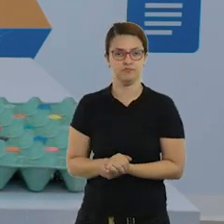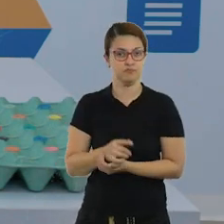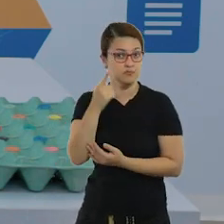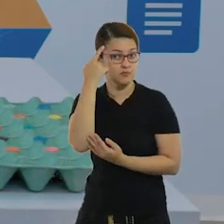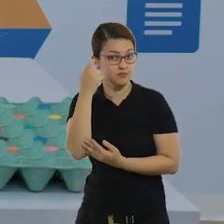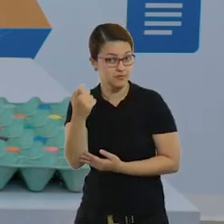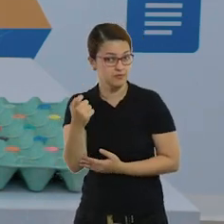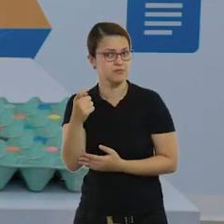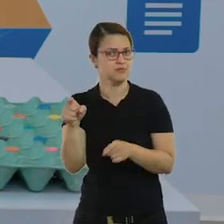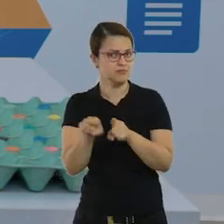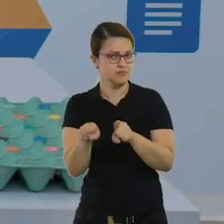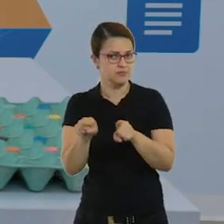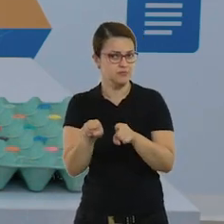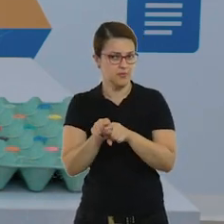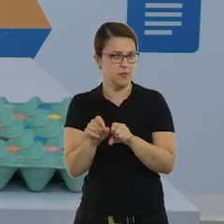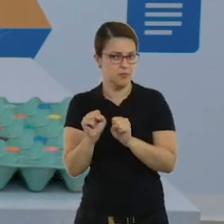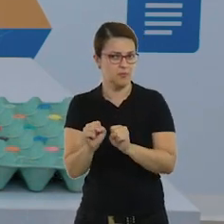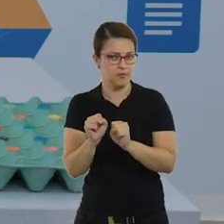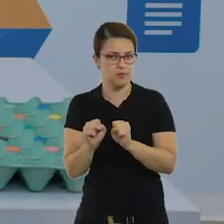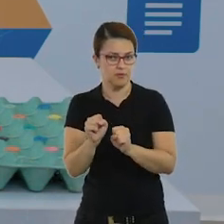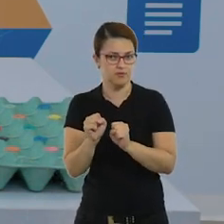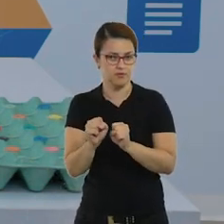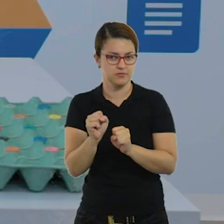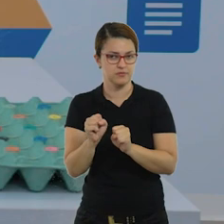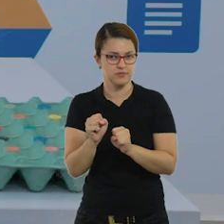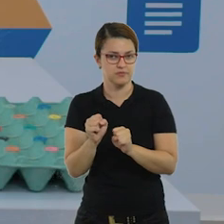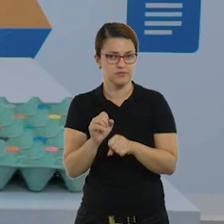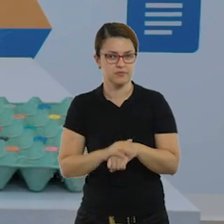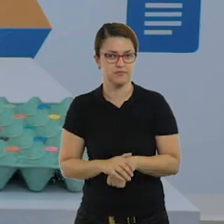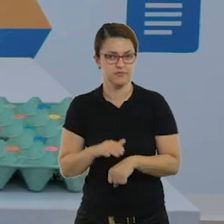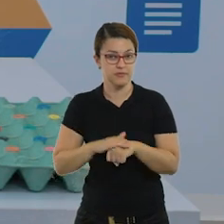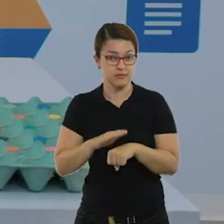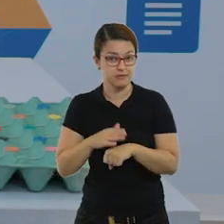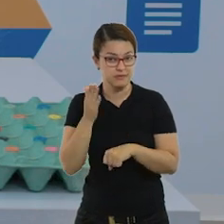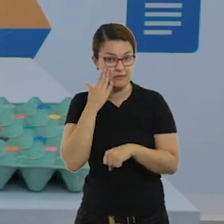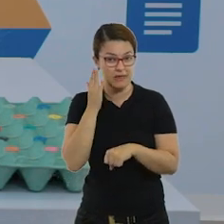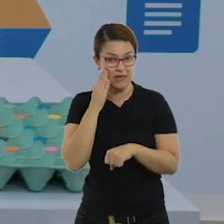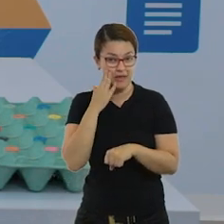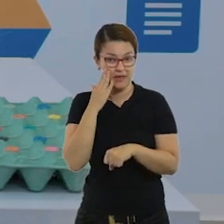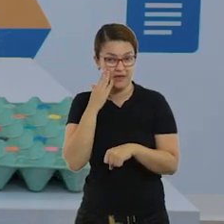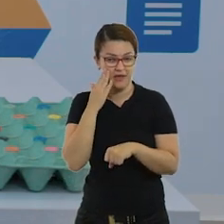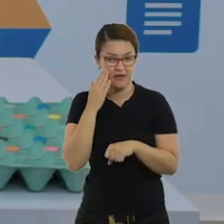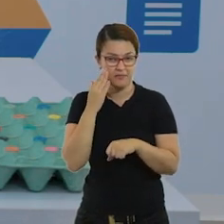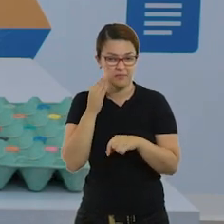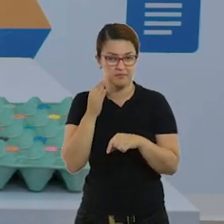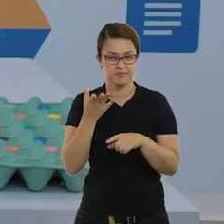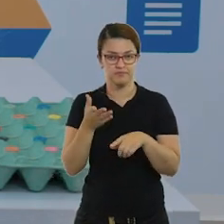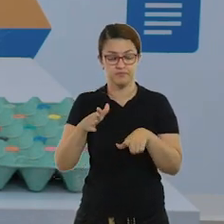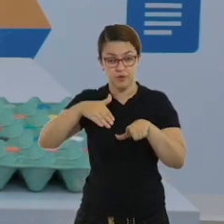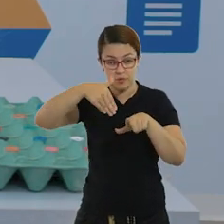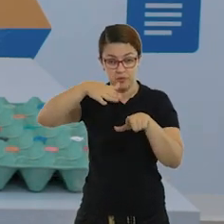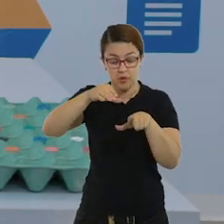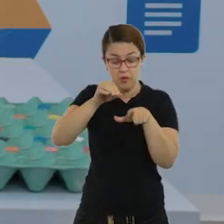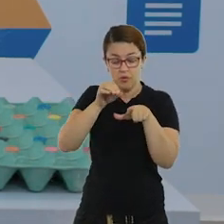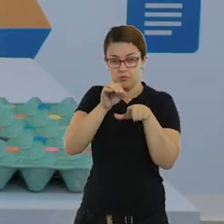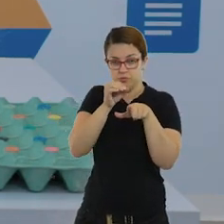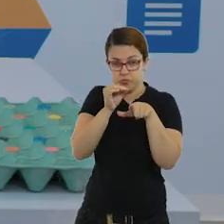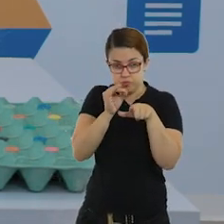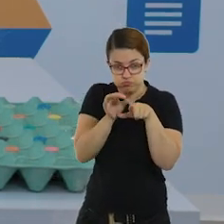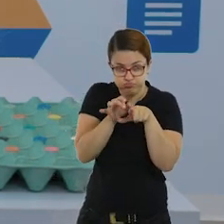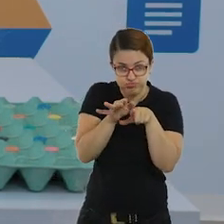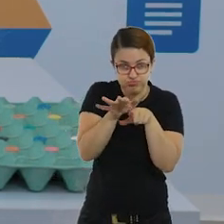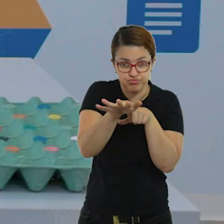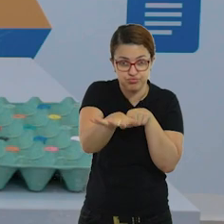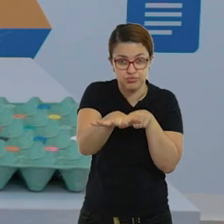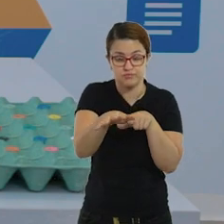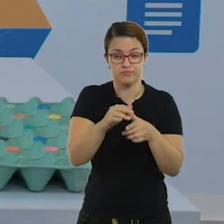fazer também com essa brincadeira de soprar, você pode fazer uma corrida com a tinta. Então você prende a folha na